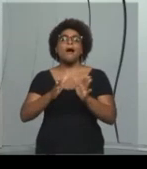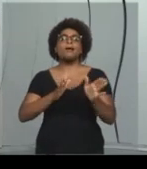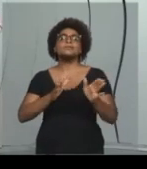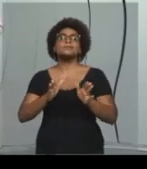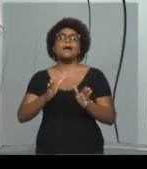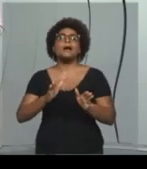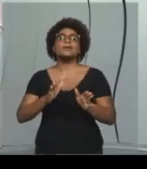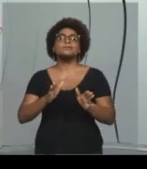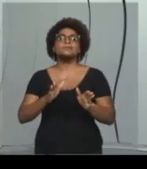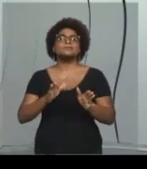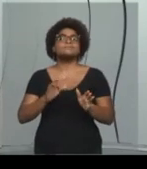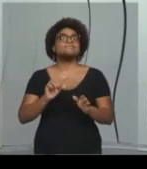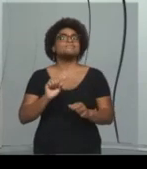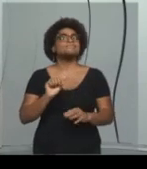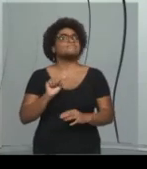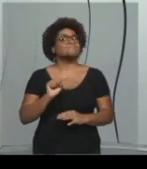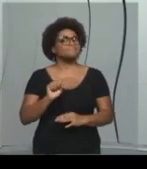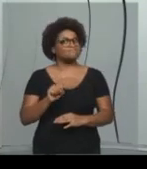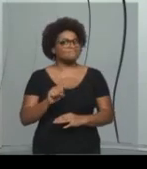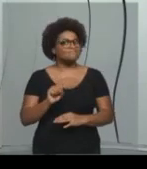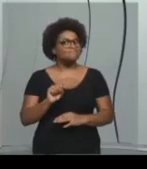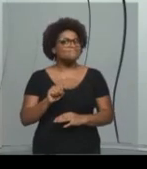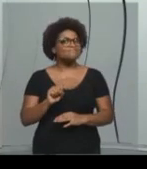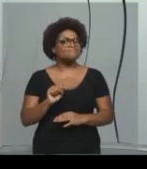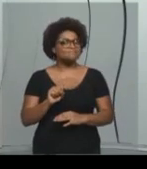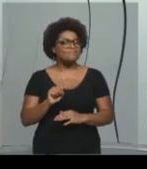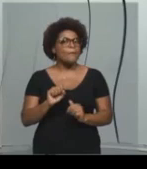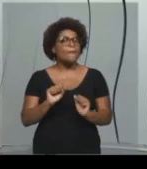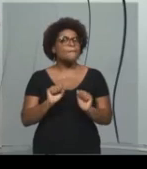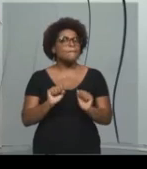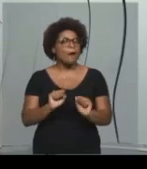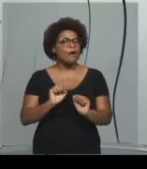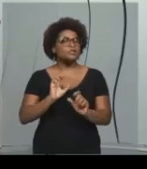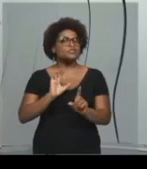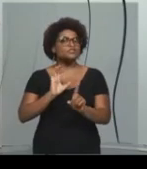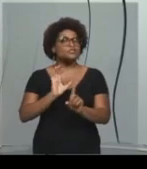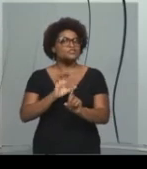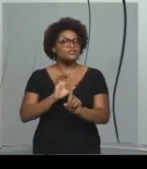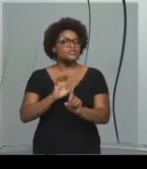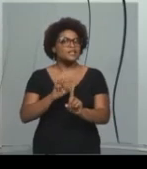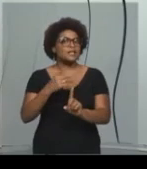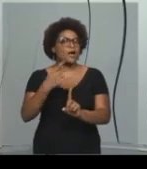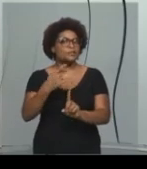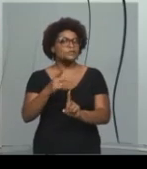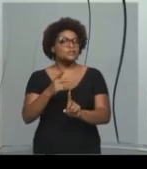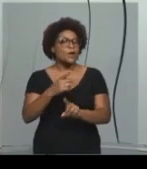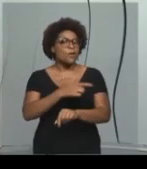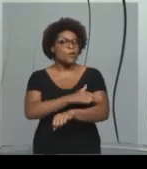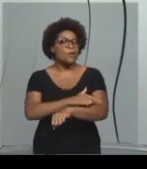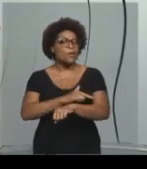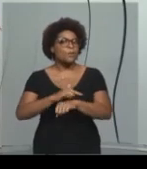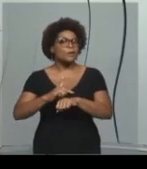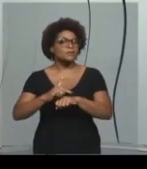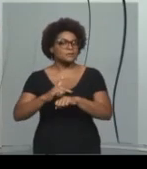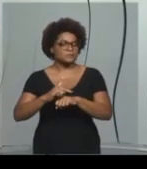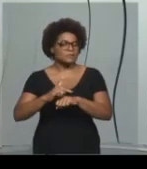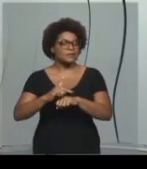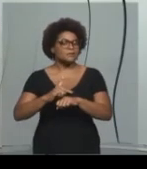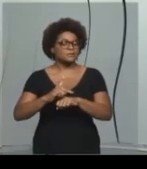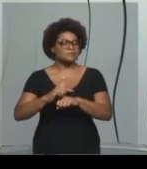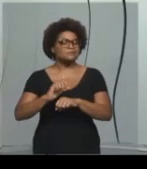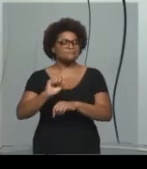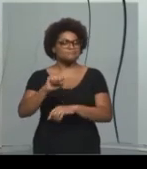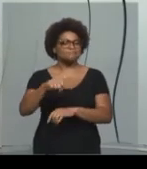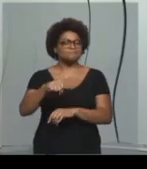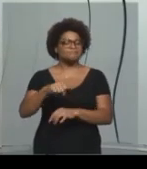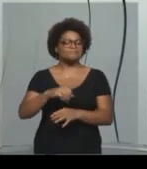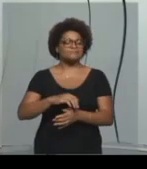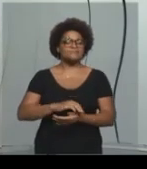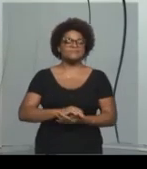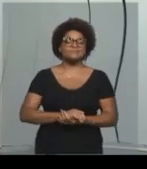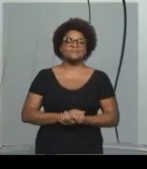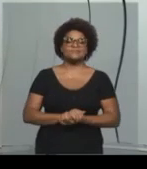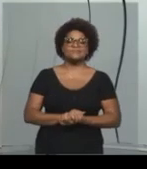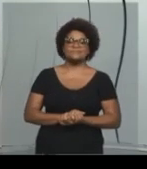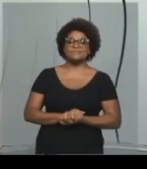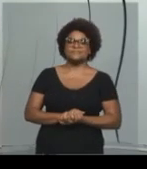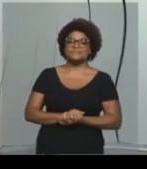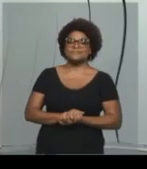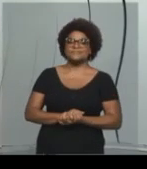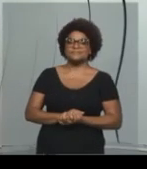incorrendo na padronização de comportamentos, na imposição de um determinado modelo